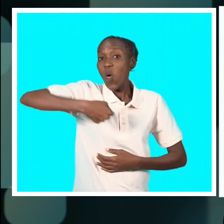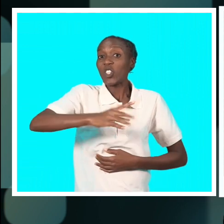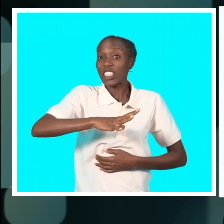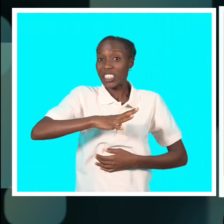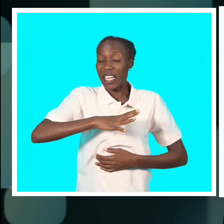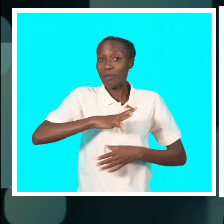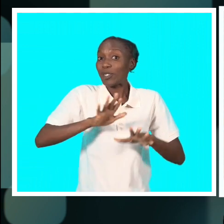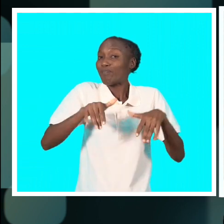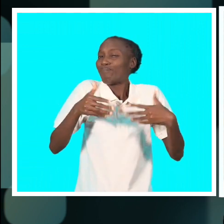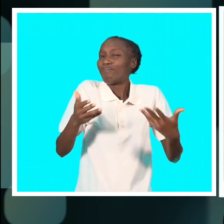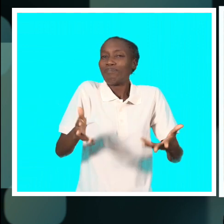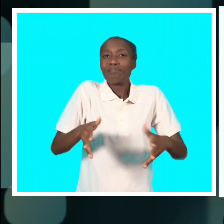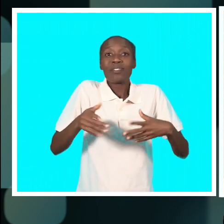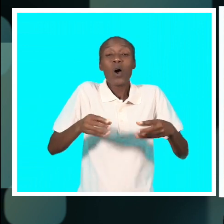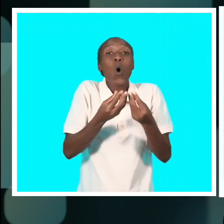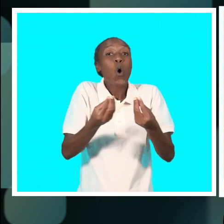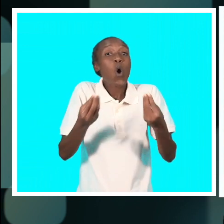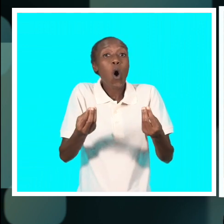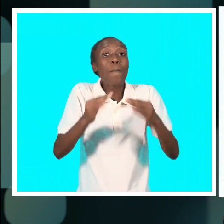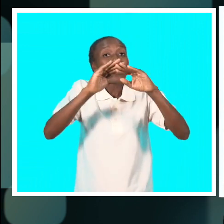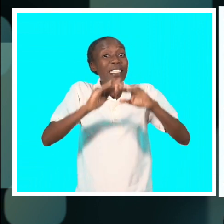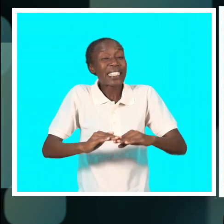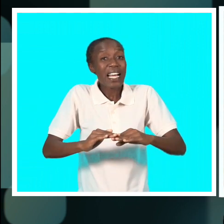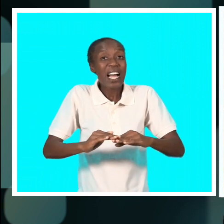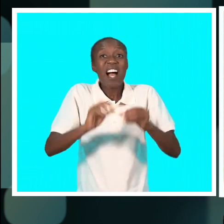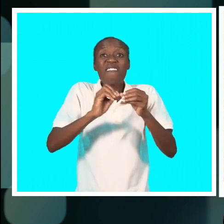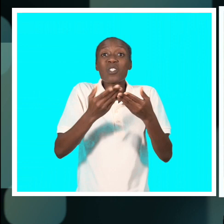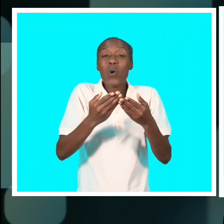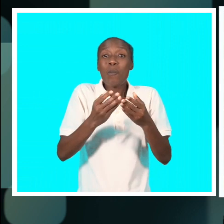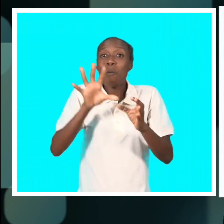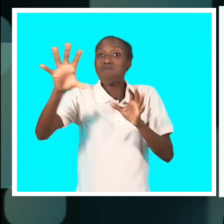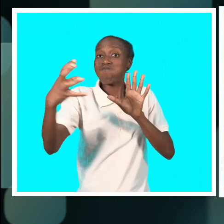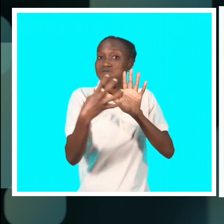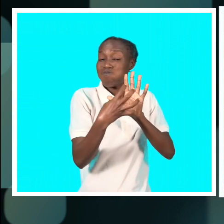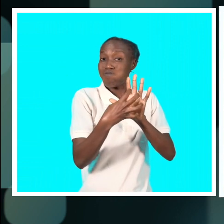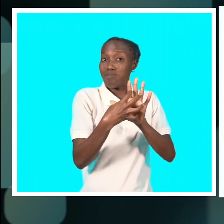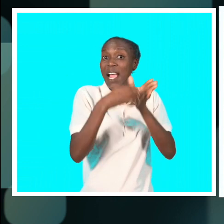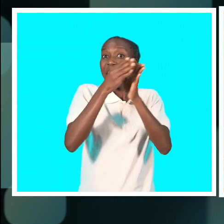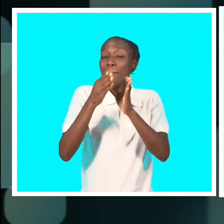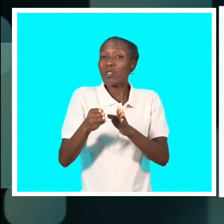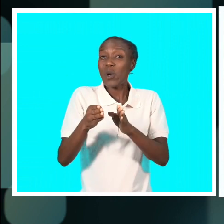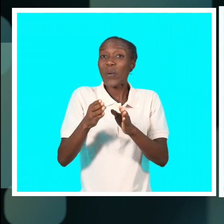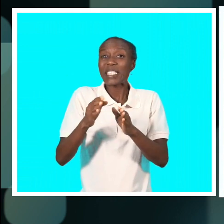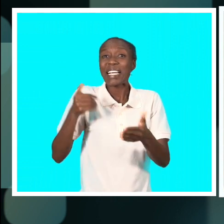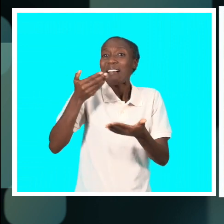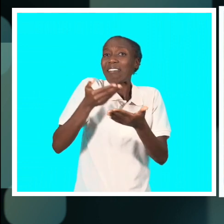temos, sobre, portanto, como é que se está a tratar, por exemplo, figuras, figuras até